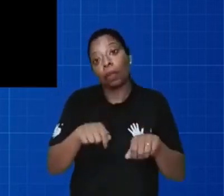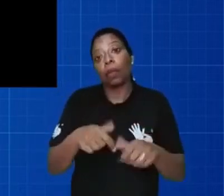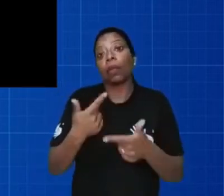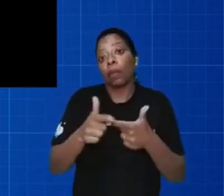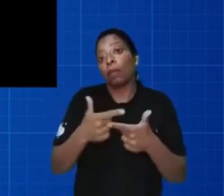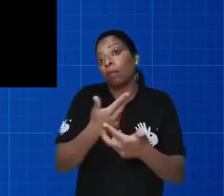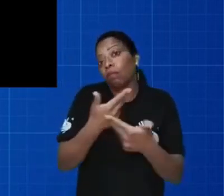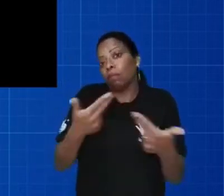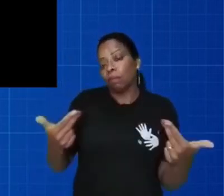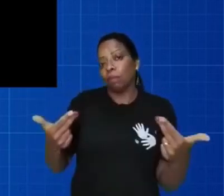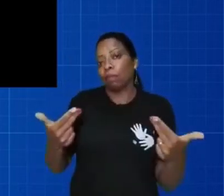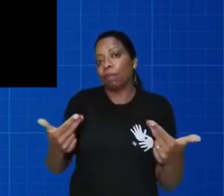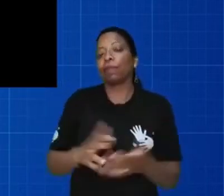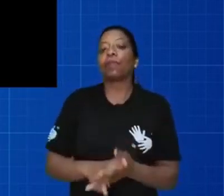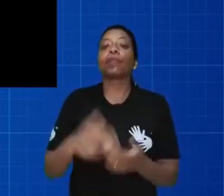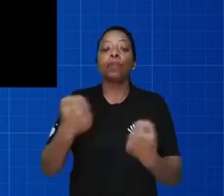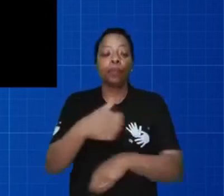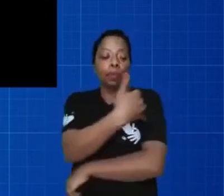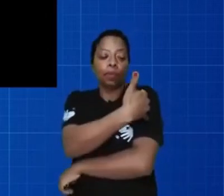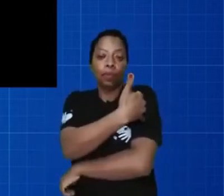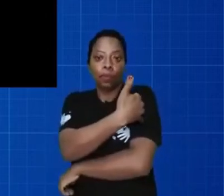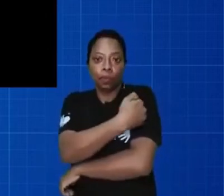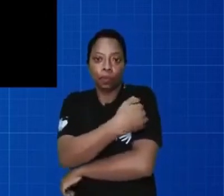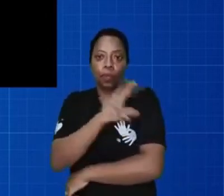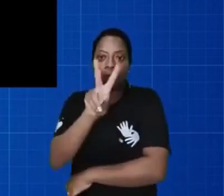então precisa deixar em dia o calendário vacinal.